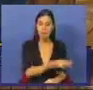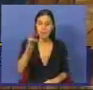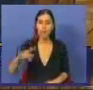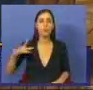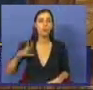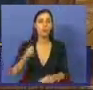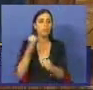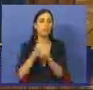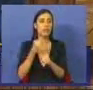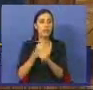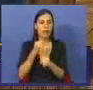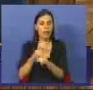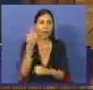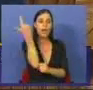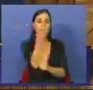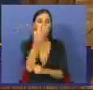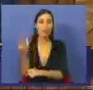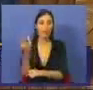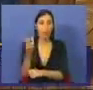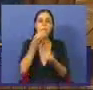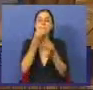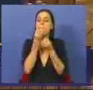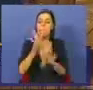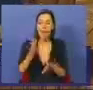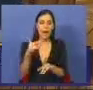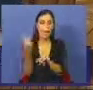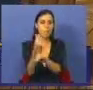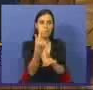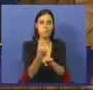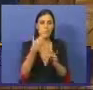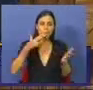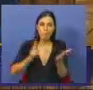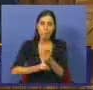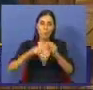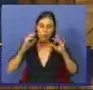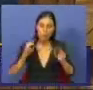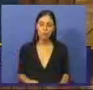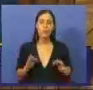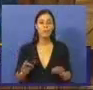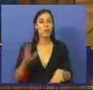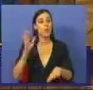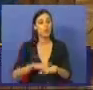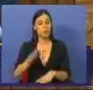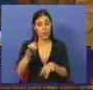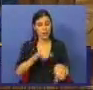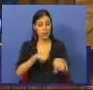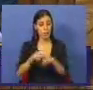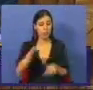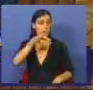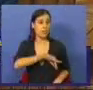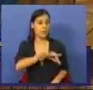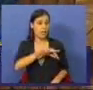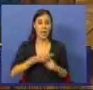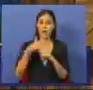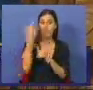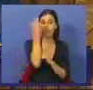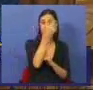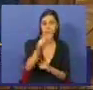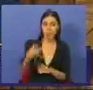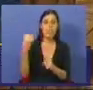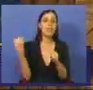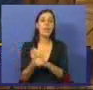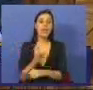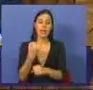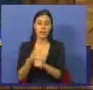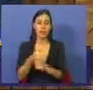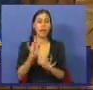portugueses, trabalhadores e reformados, perderam poder de compra efetivo. Por isso mesmo, a política de salários, de pensões e de